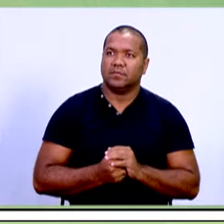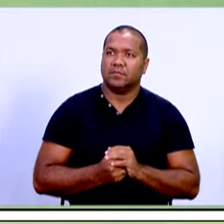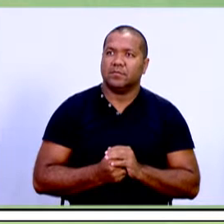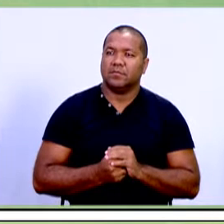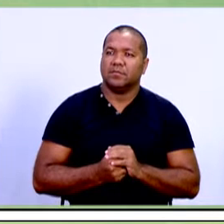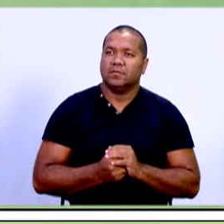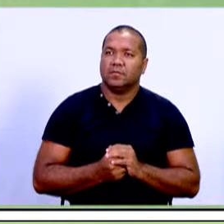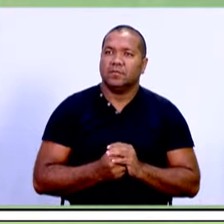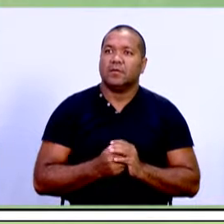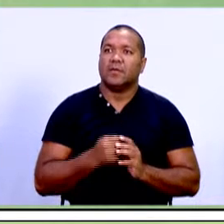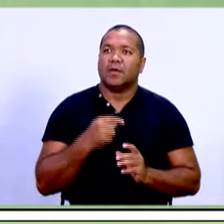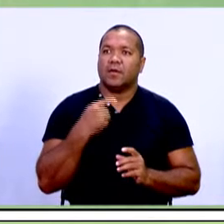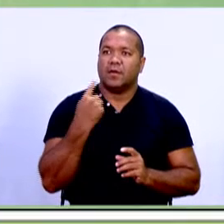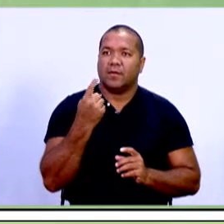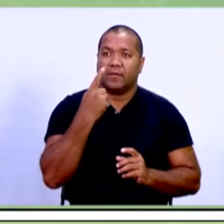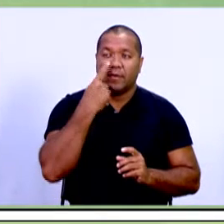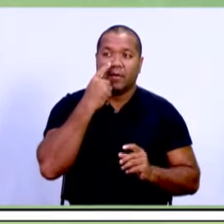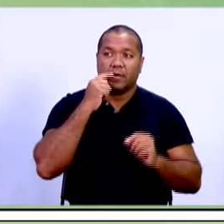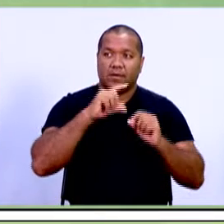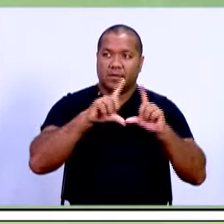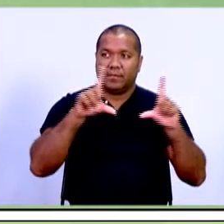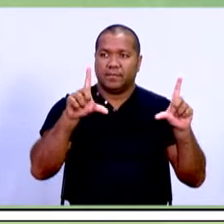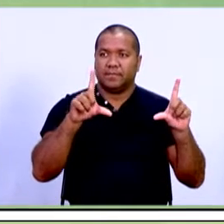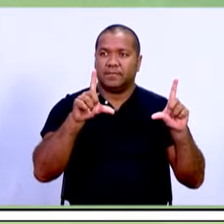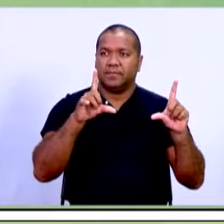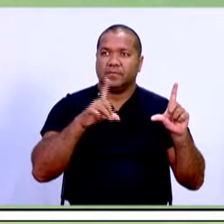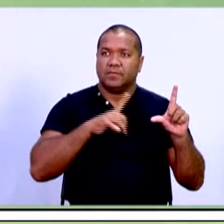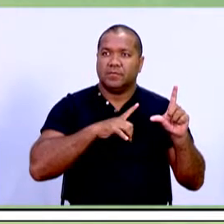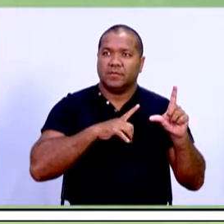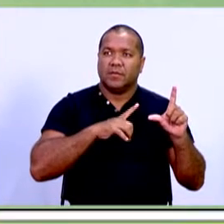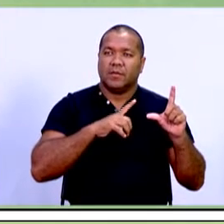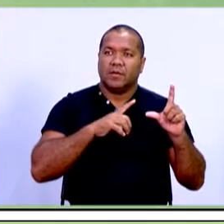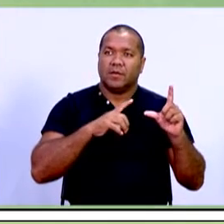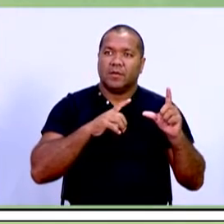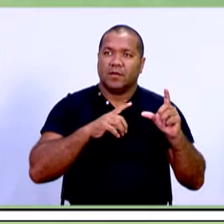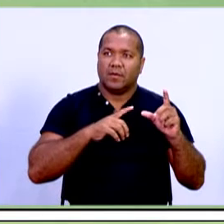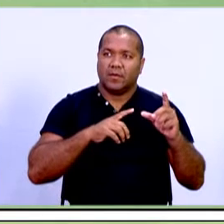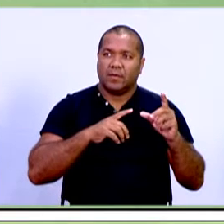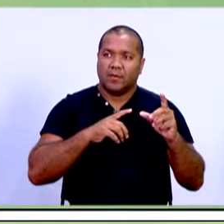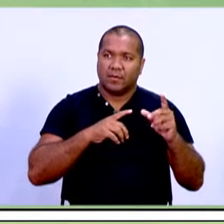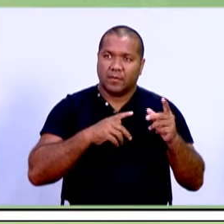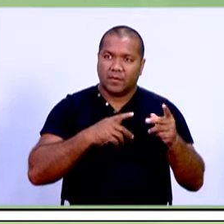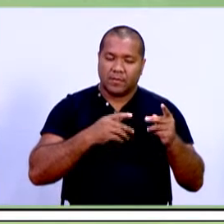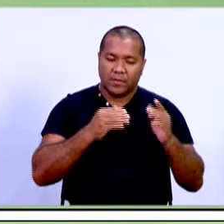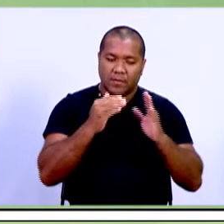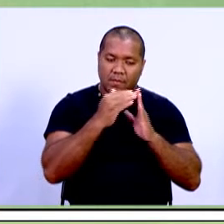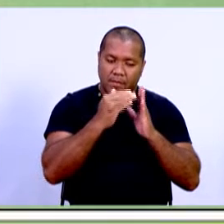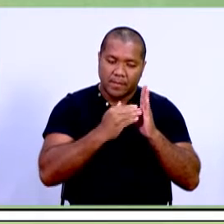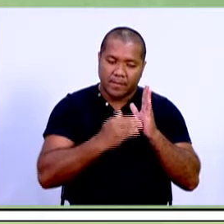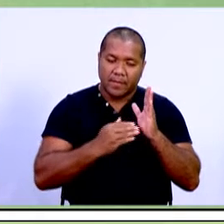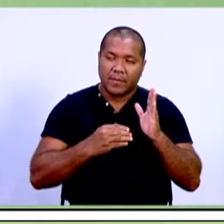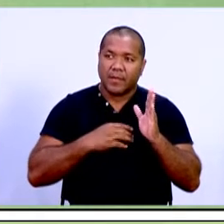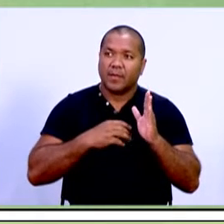Então aqui nós temos no quadro o plano estratégico de TI. Então tem a missão,